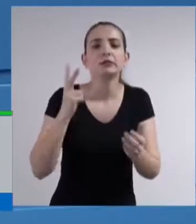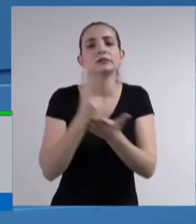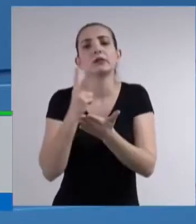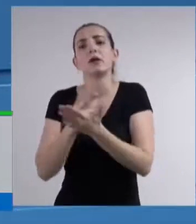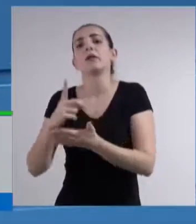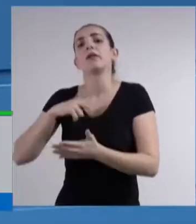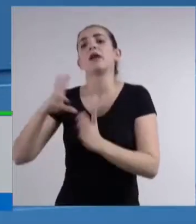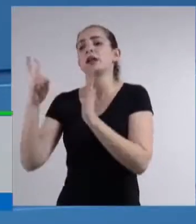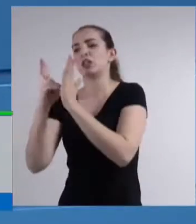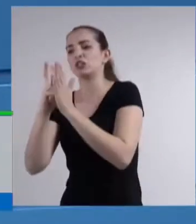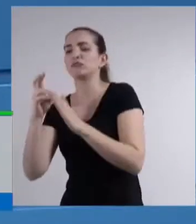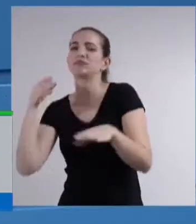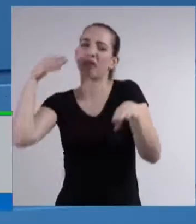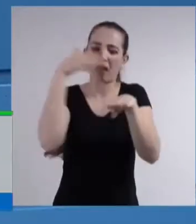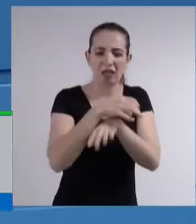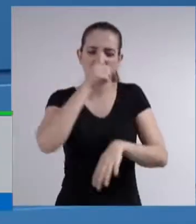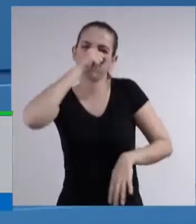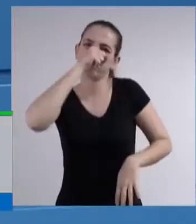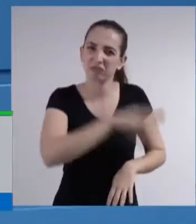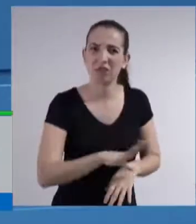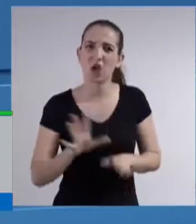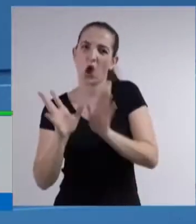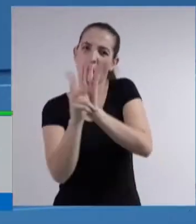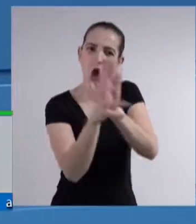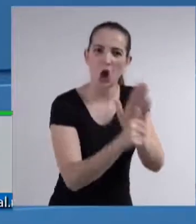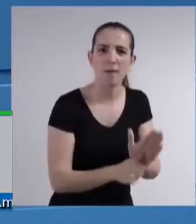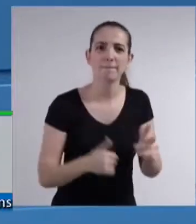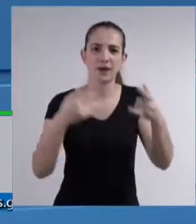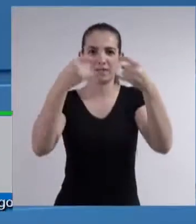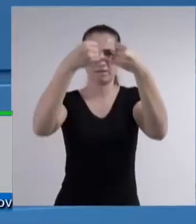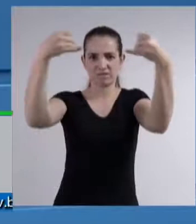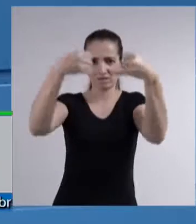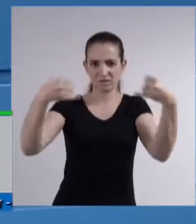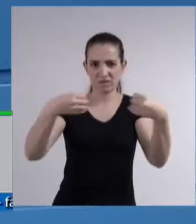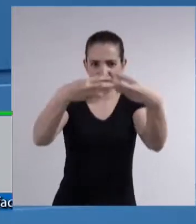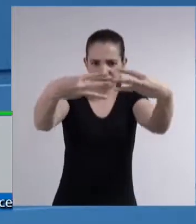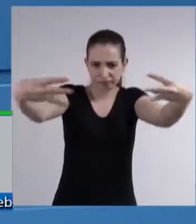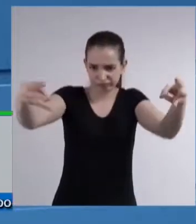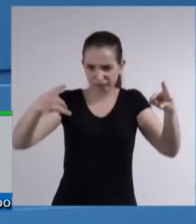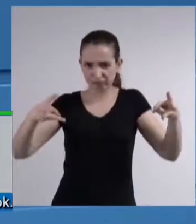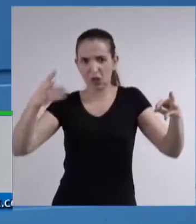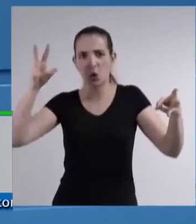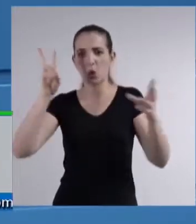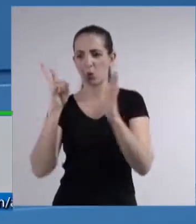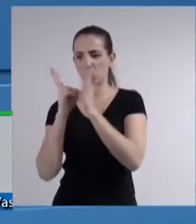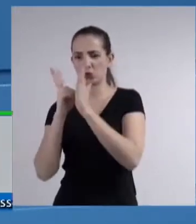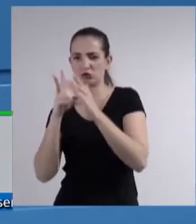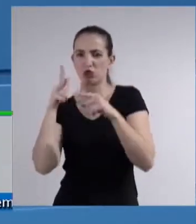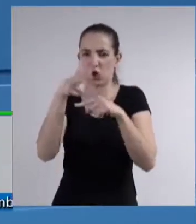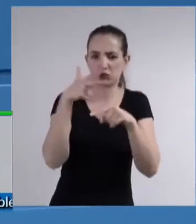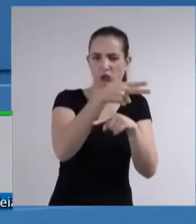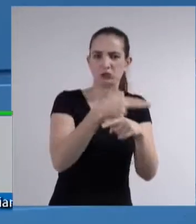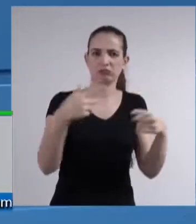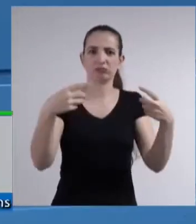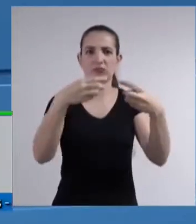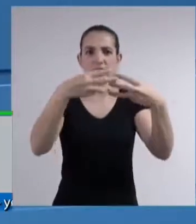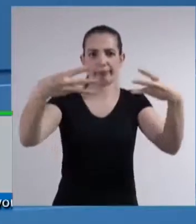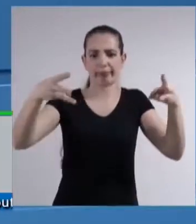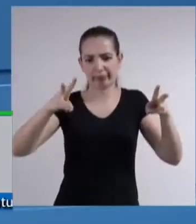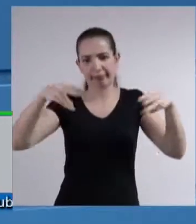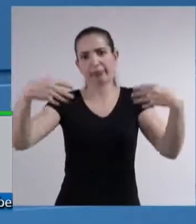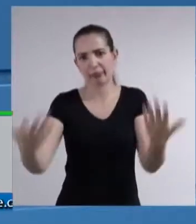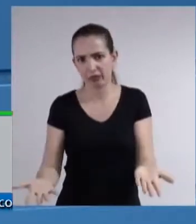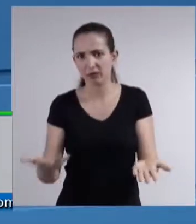cortando arame, indo nos coros de sal do gado roubar sal. Eu passei isso por 17 anos. Até que um